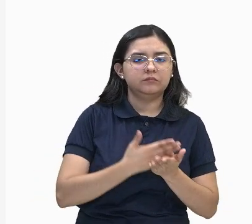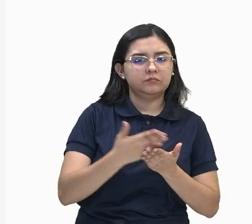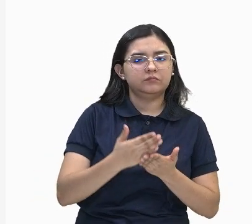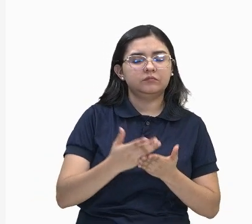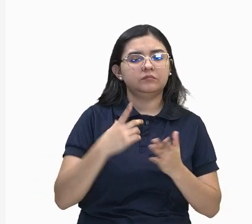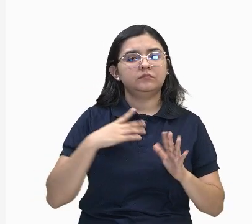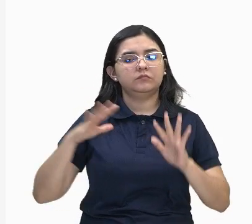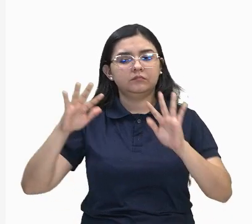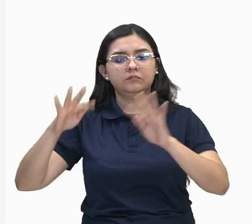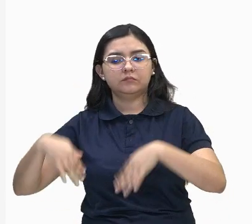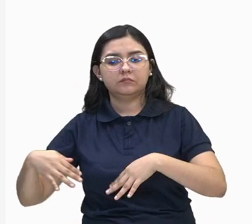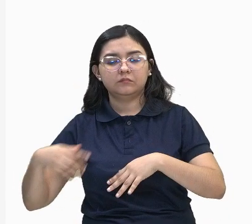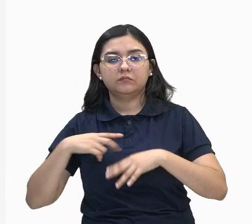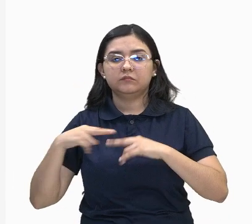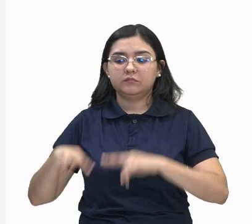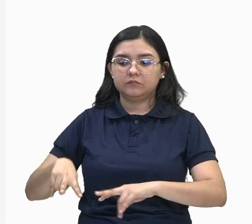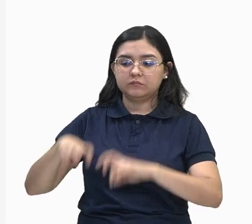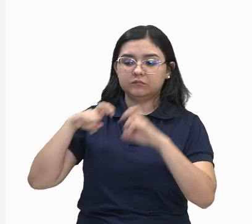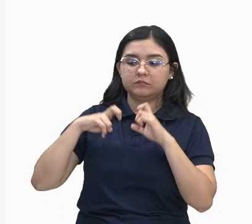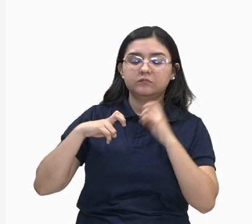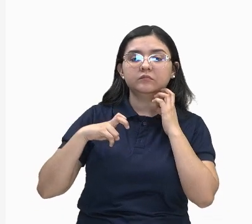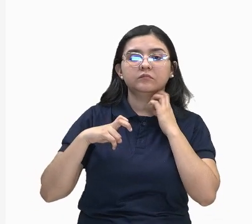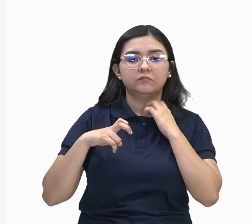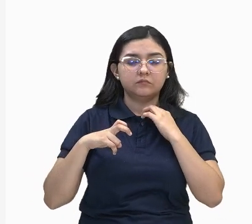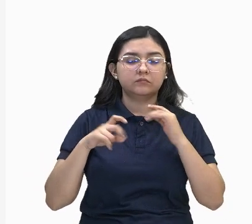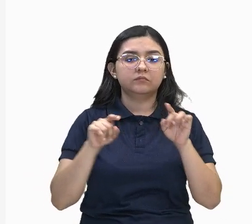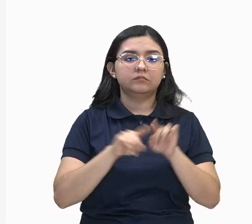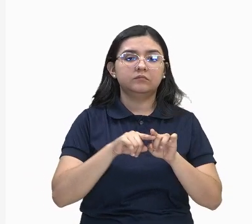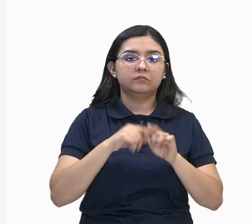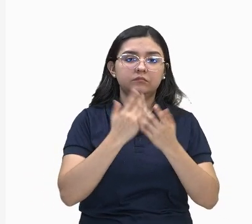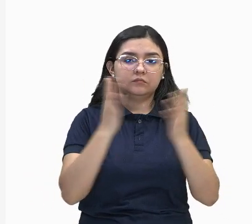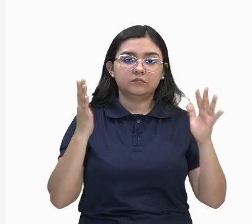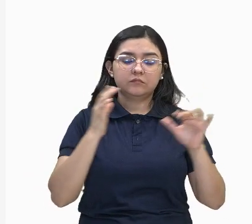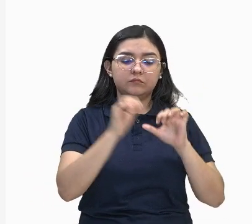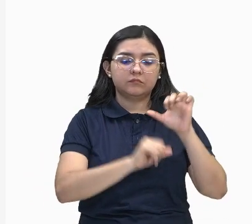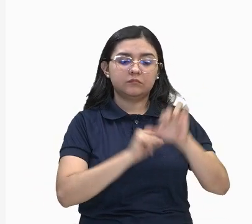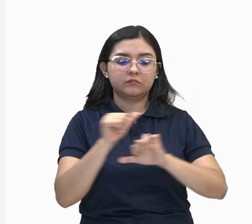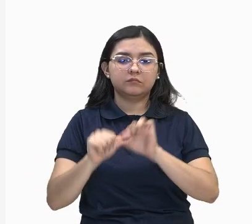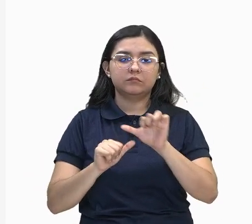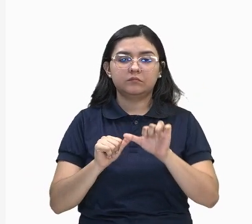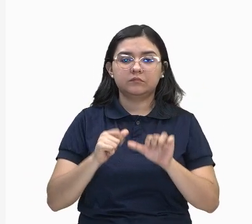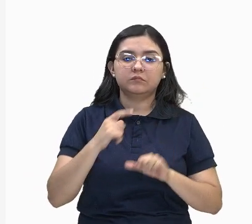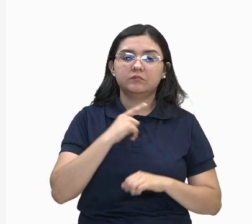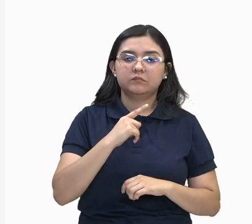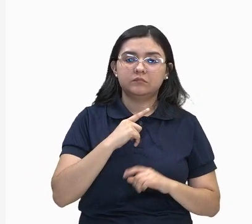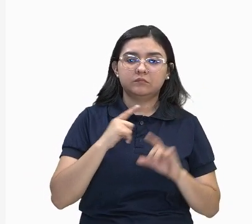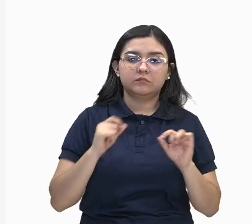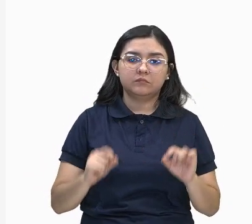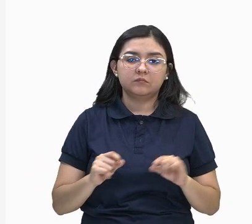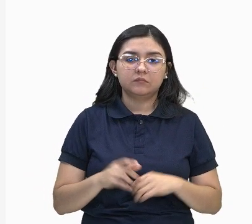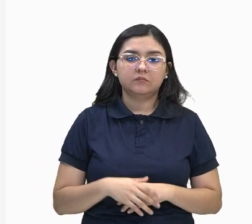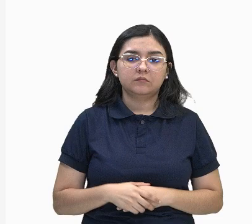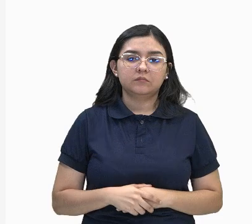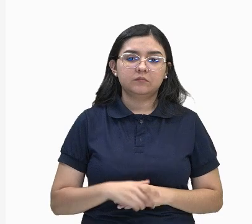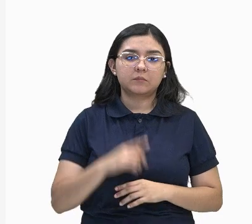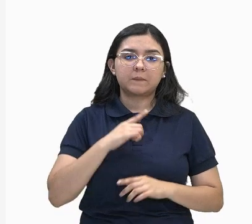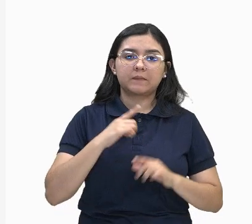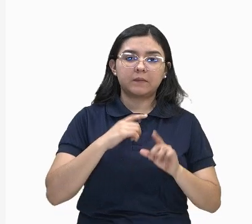e termina, ele é retirado da natureza, ele é transformado para atender uma determinada